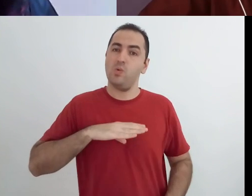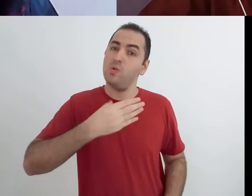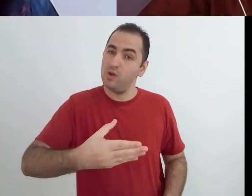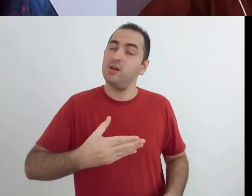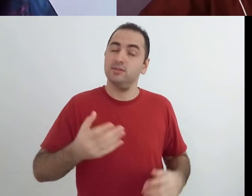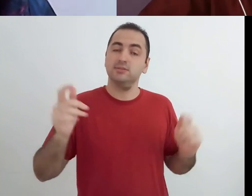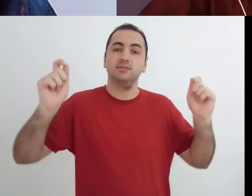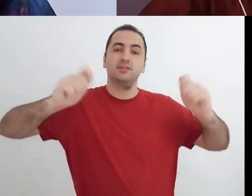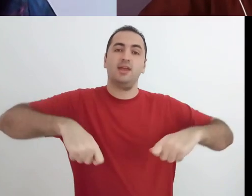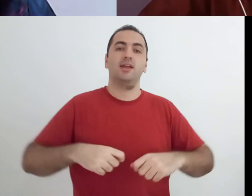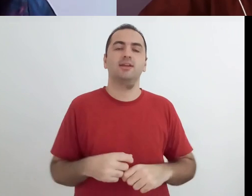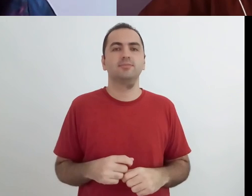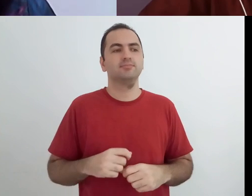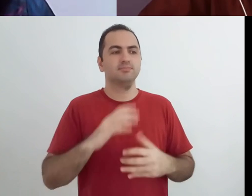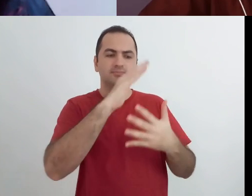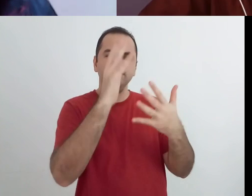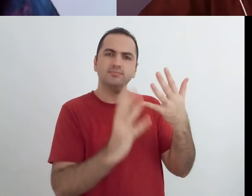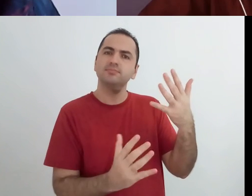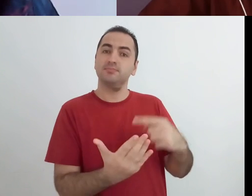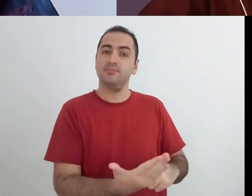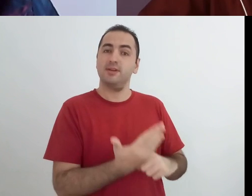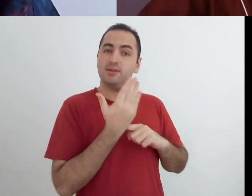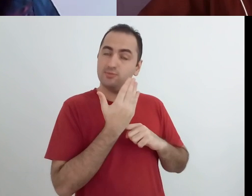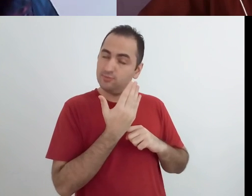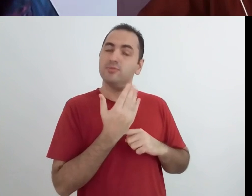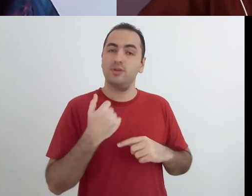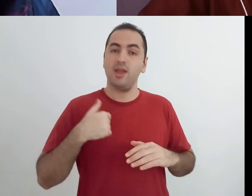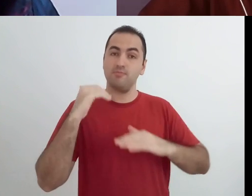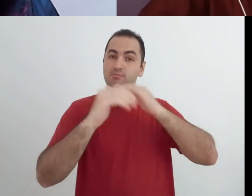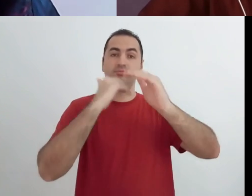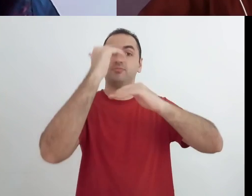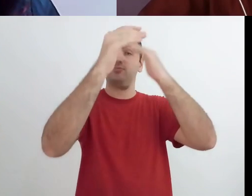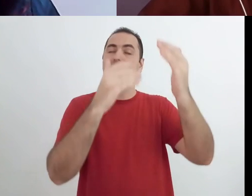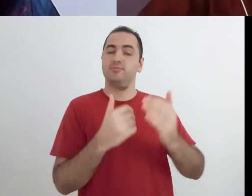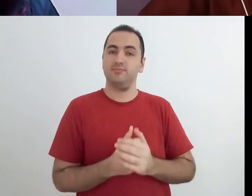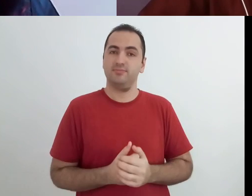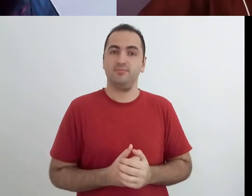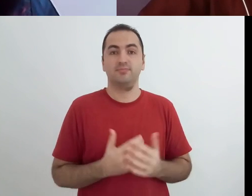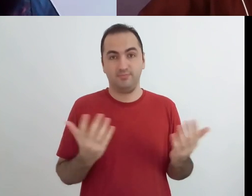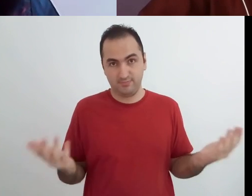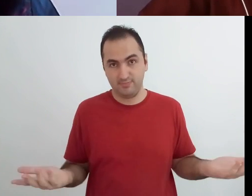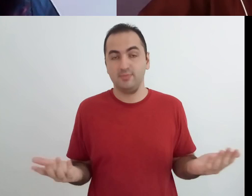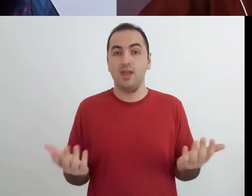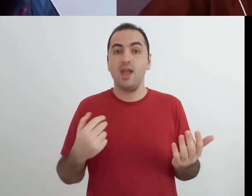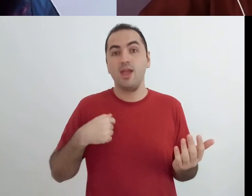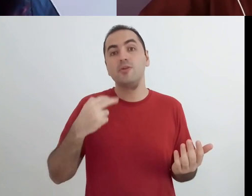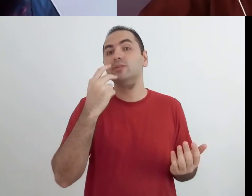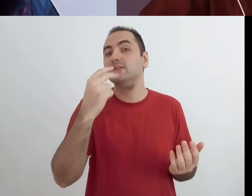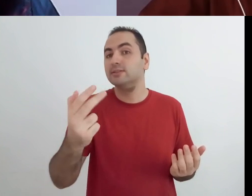no aprendizado de Libras. Qualquer idioma vai ajudar a pessoa em muitas coisas.